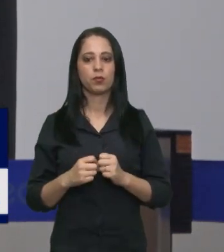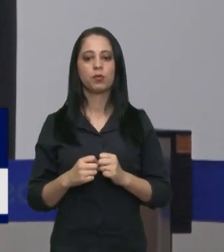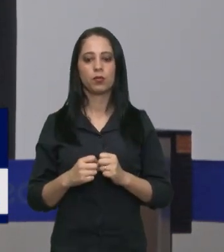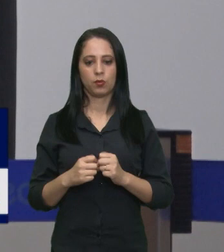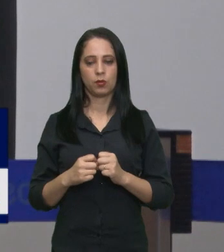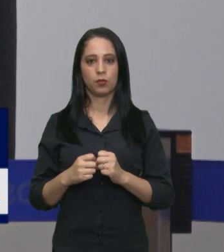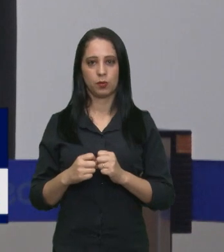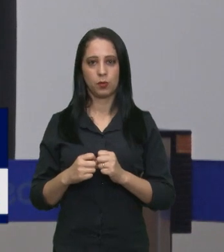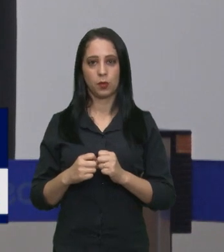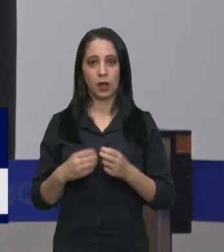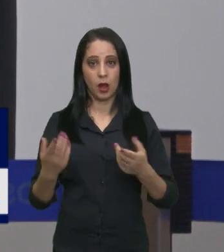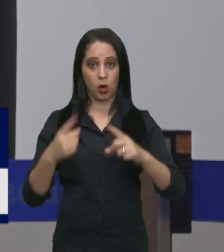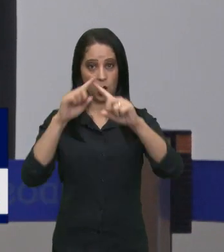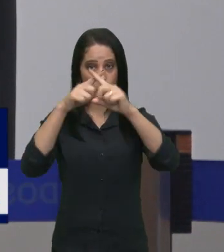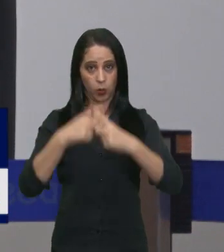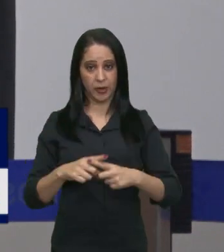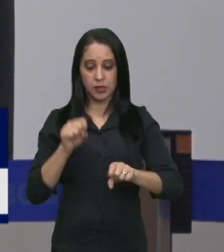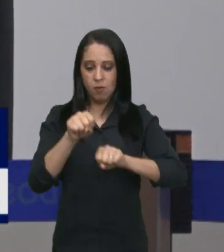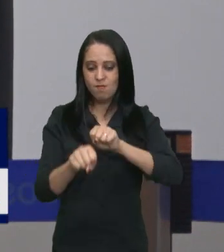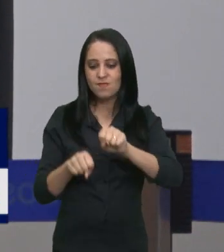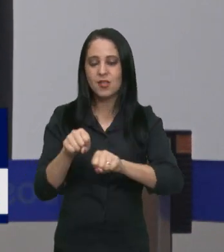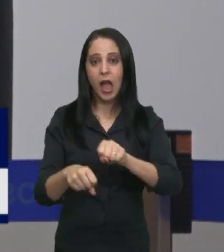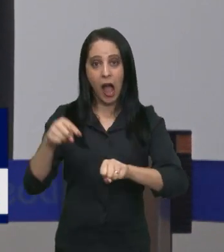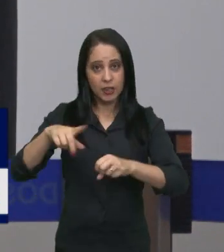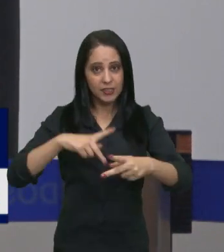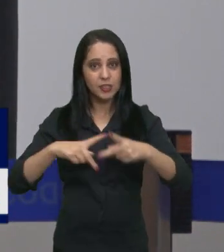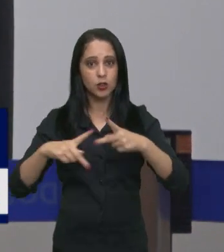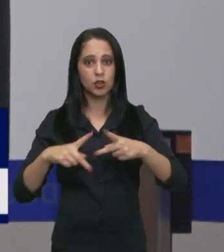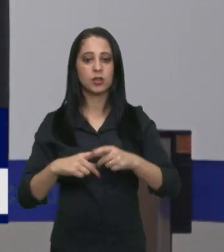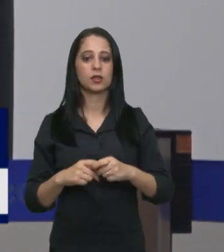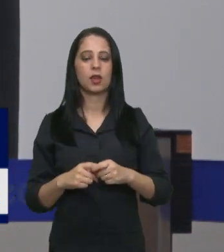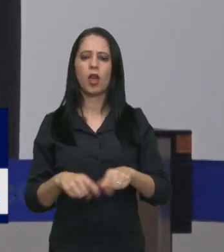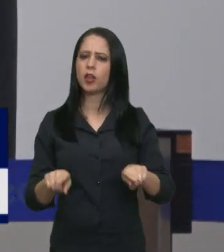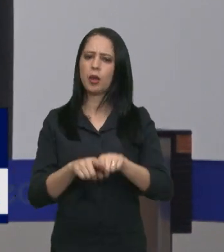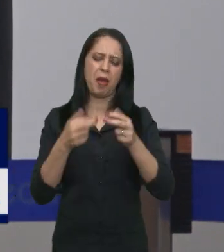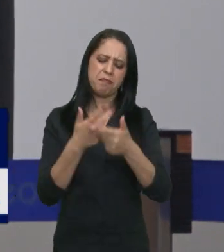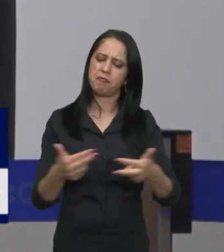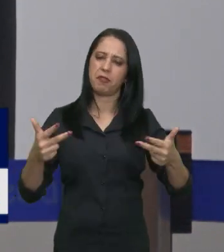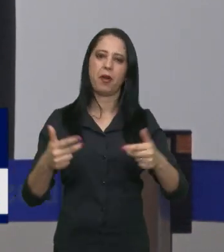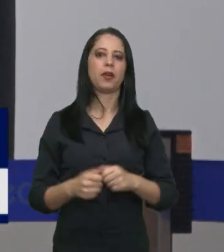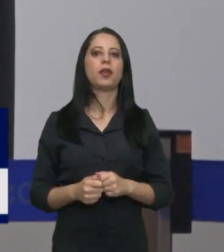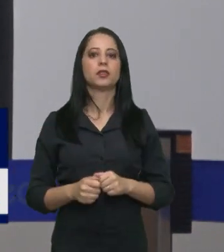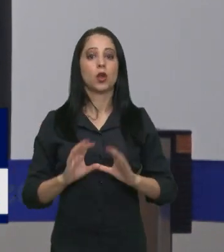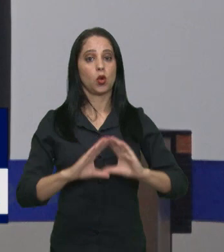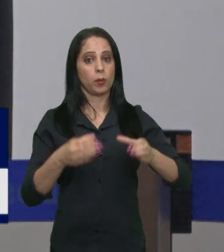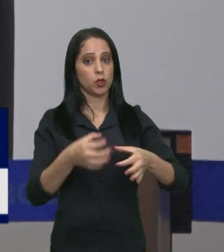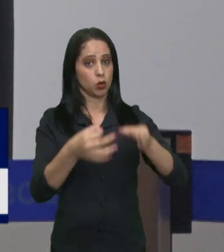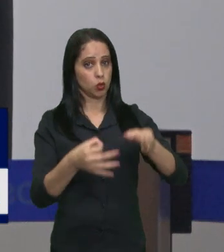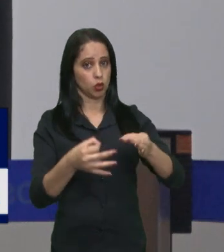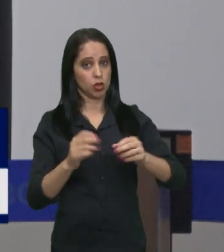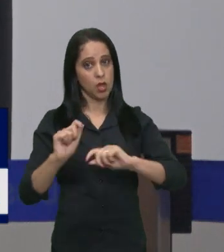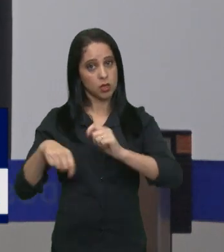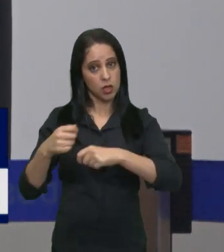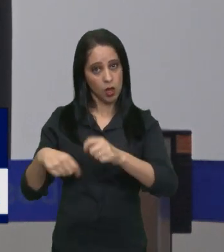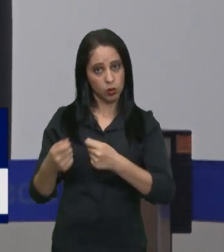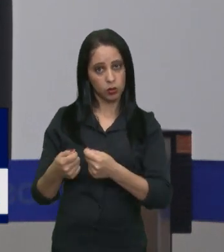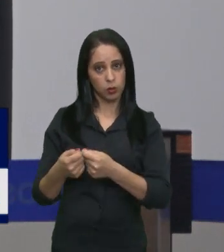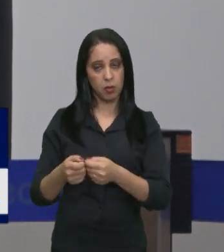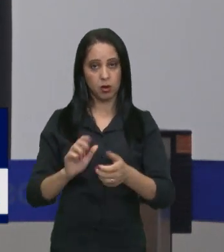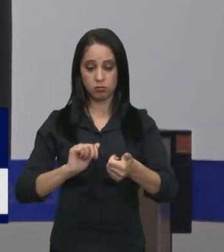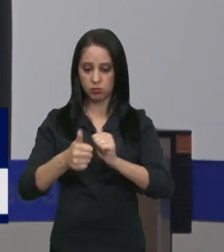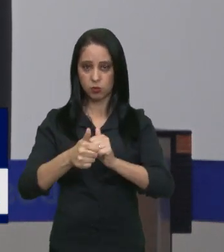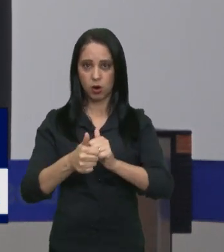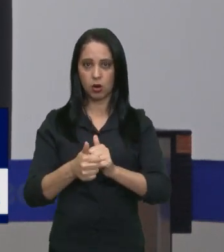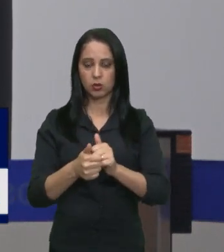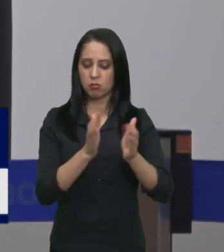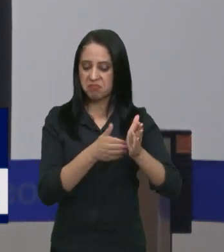a competição anual de ciclismo no município de São José dos Campos e dá outras providências. Comissões Justiça, Economia e Esportes, o